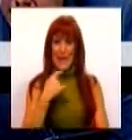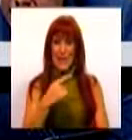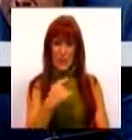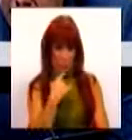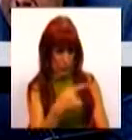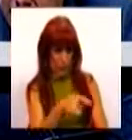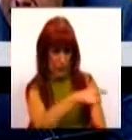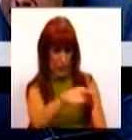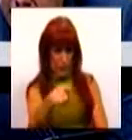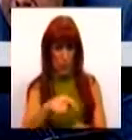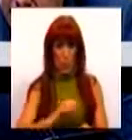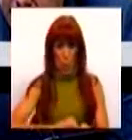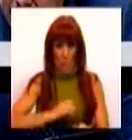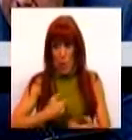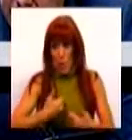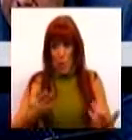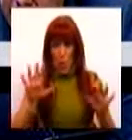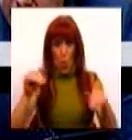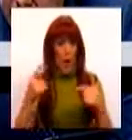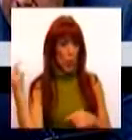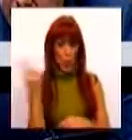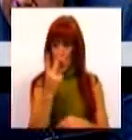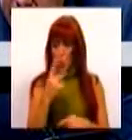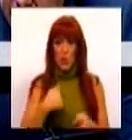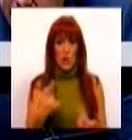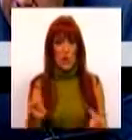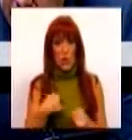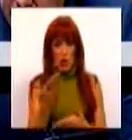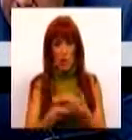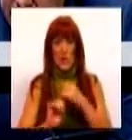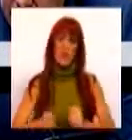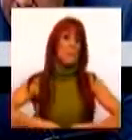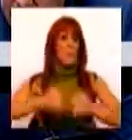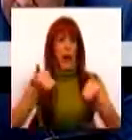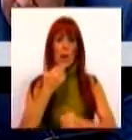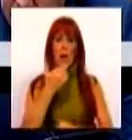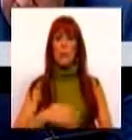que diz, e confiando eu em qualquer um dos dois, certamente o despacho está bem. Muito obrigado.